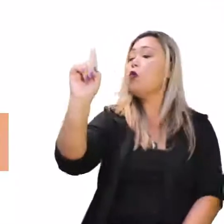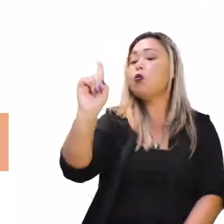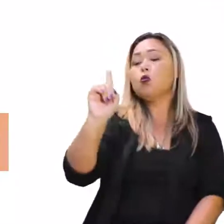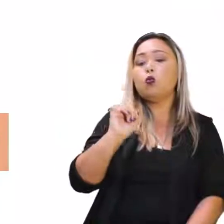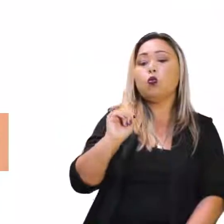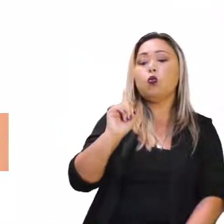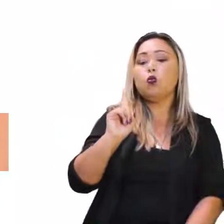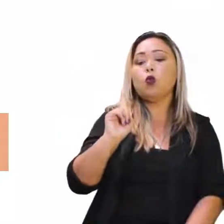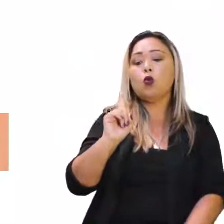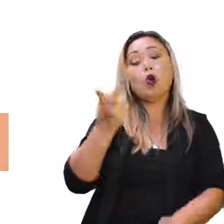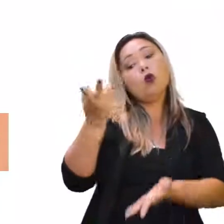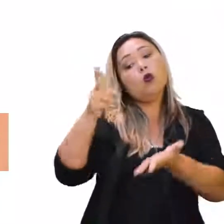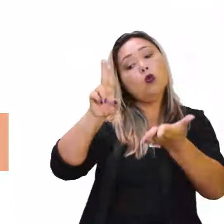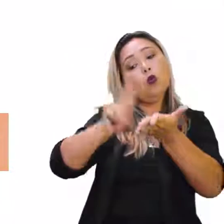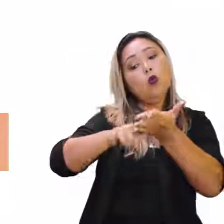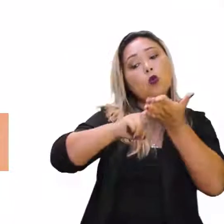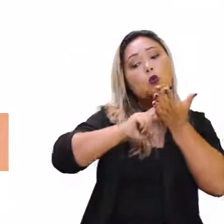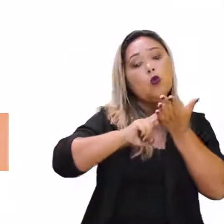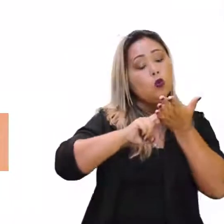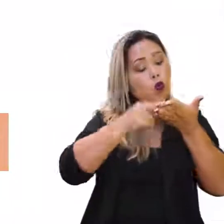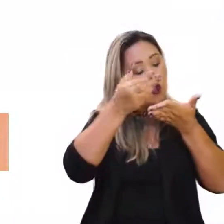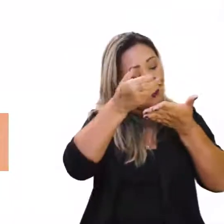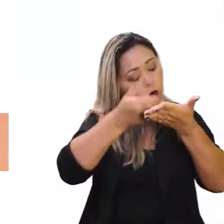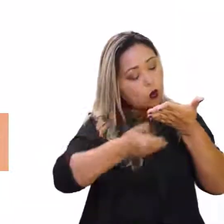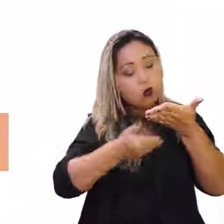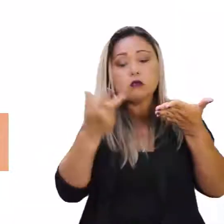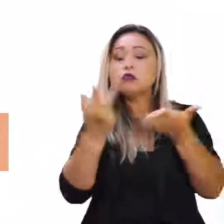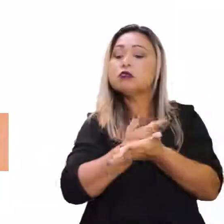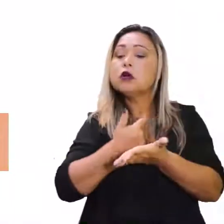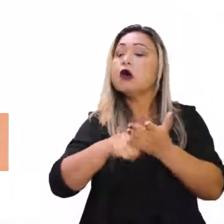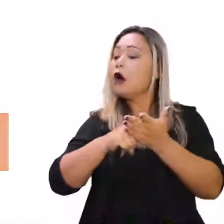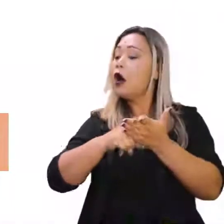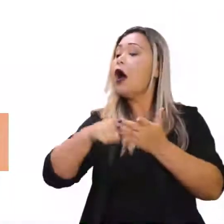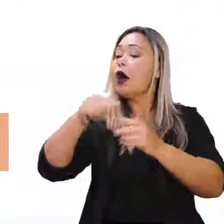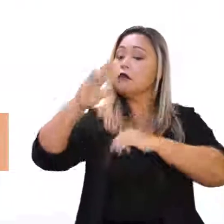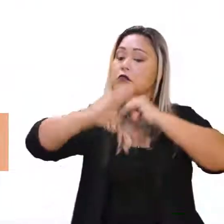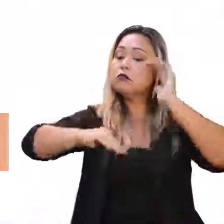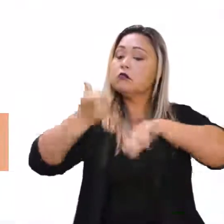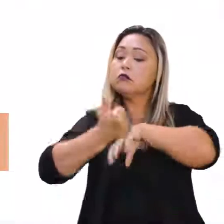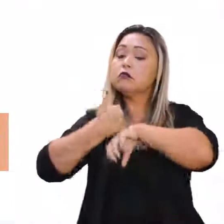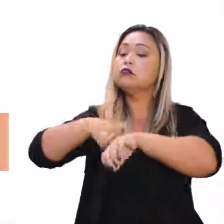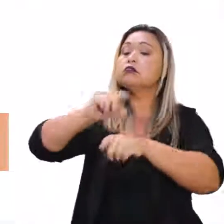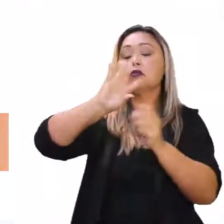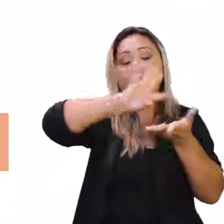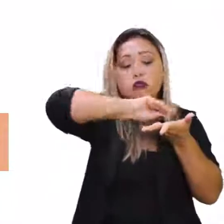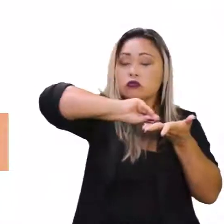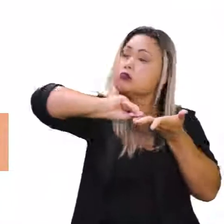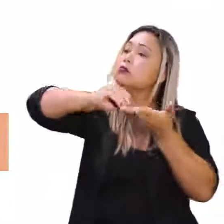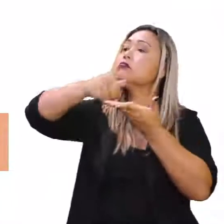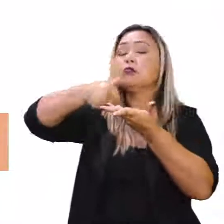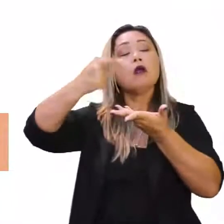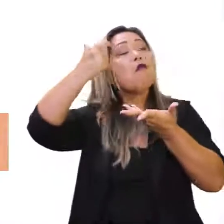por meio de uma carta, conta aquele fato e o pintor faz a obra, não é isso? Exatamente.